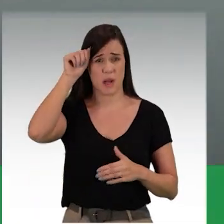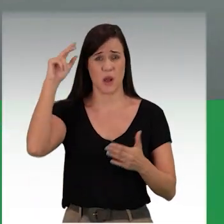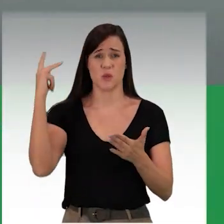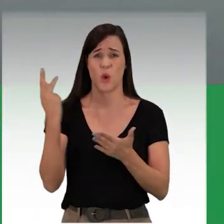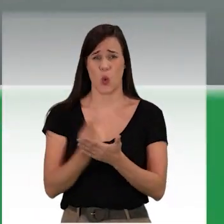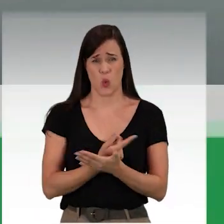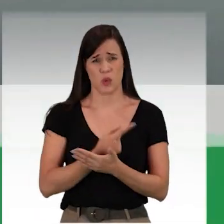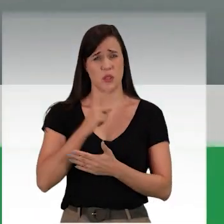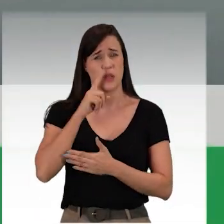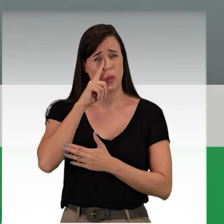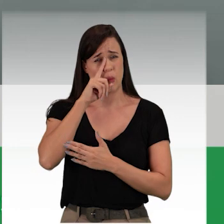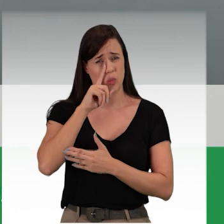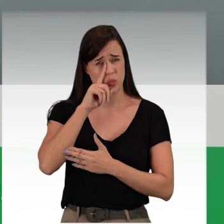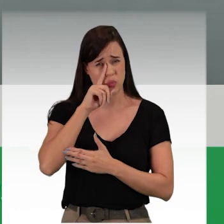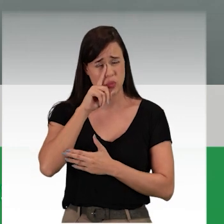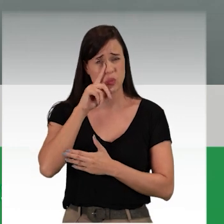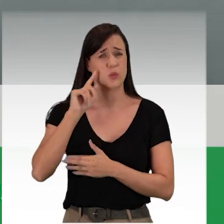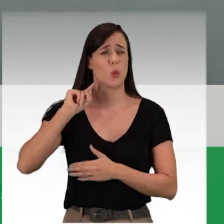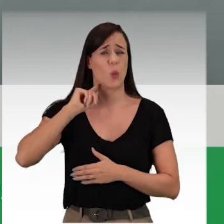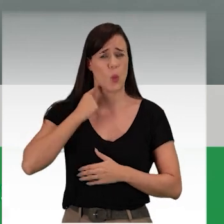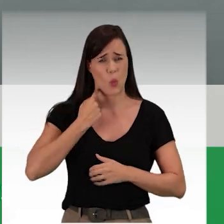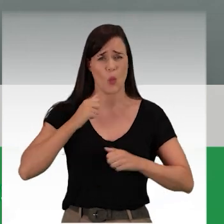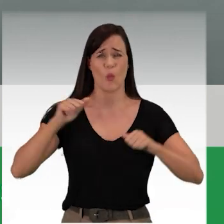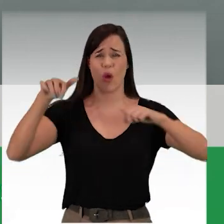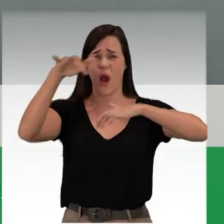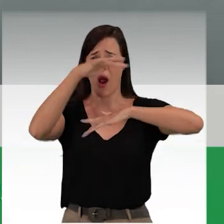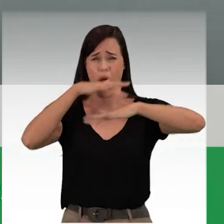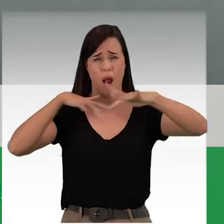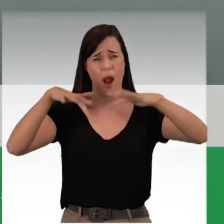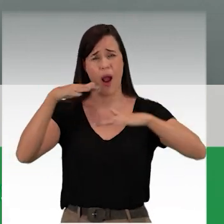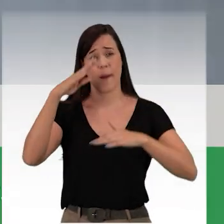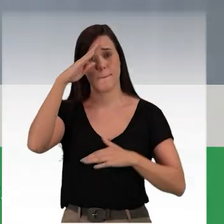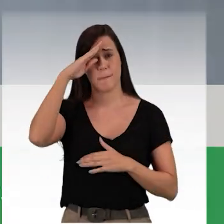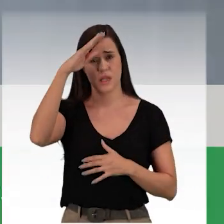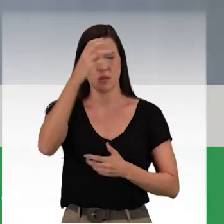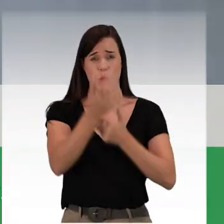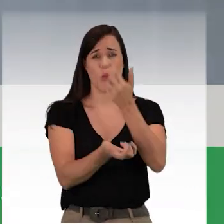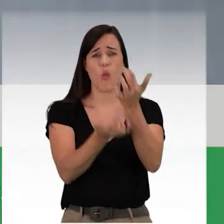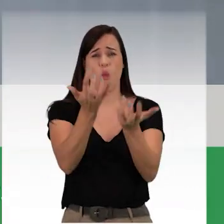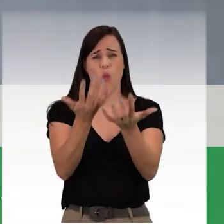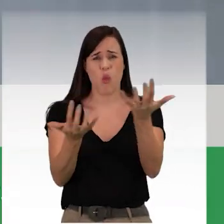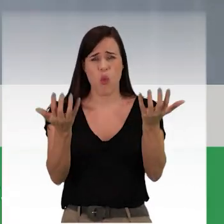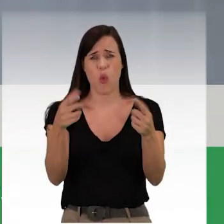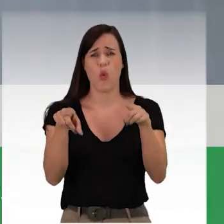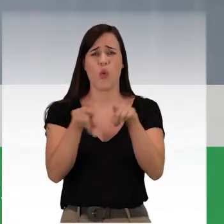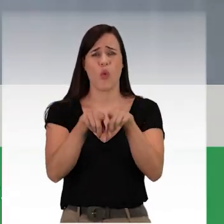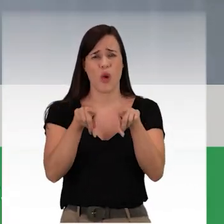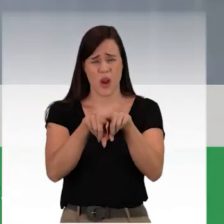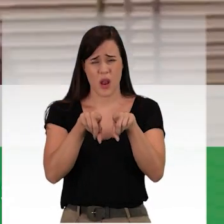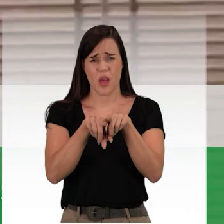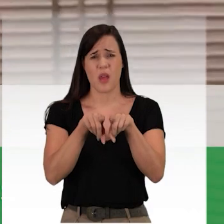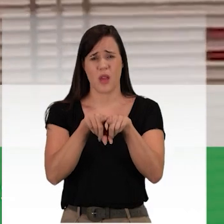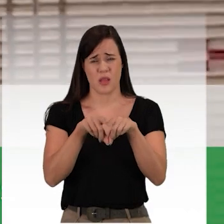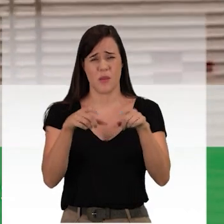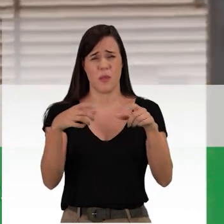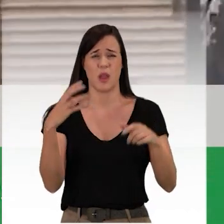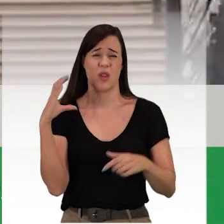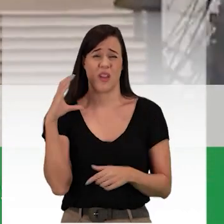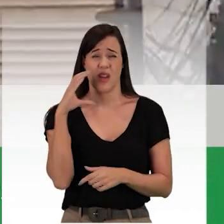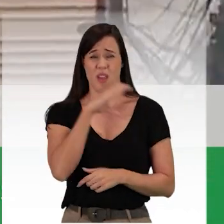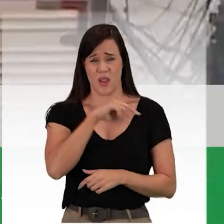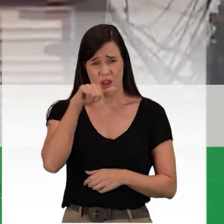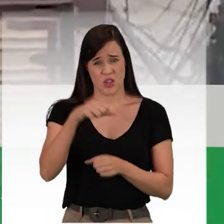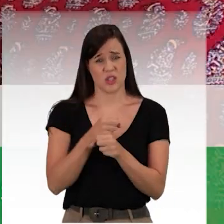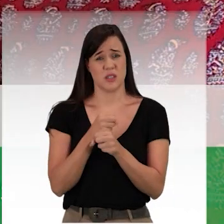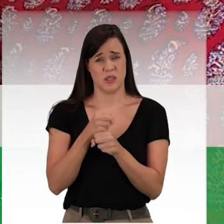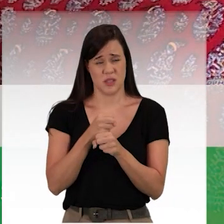Manaus tem sido afetada pela poluição do ar nos últimos meses, principalmente devido às queimadas e à intensificação do fenômeno El Niño